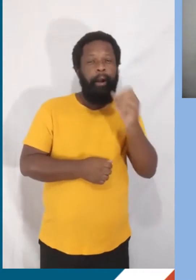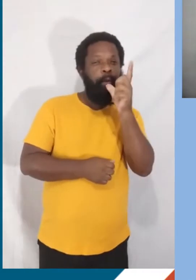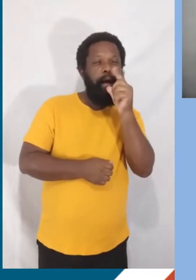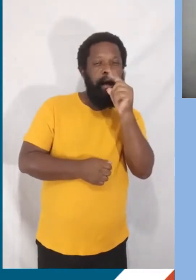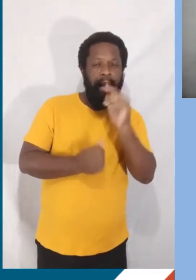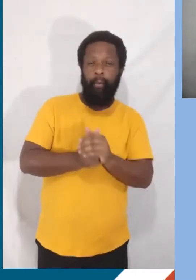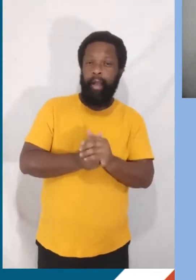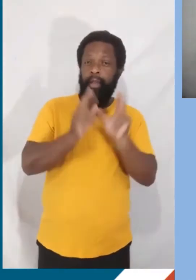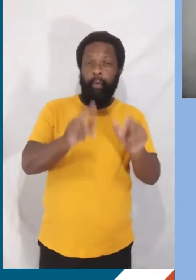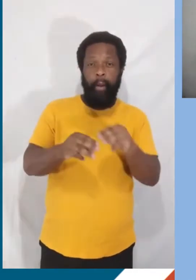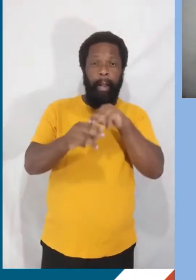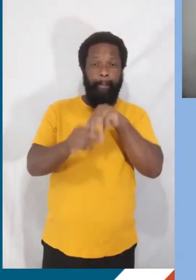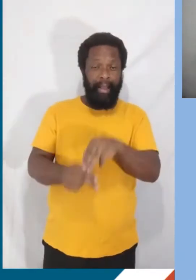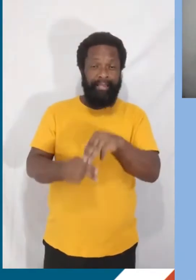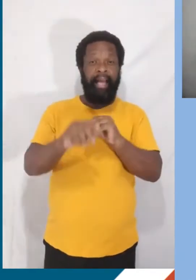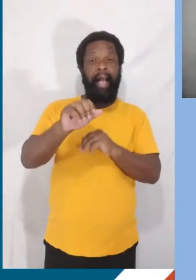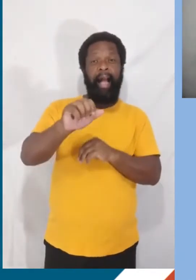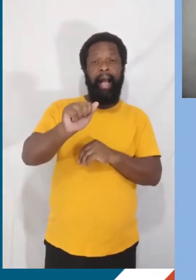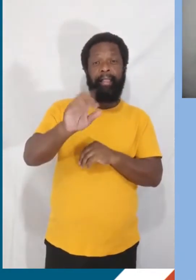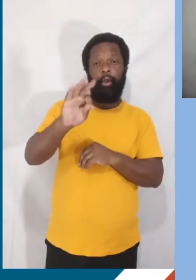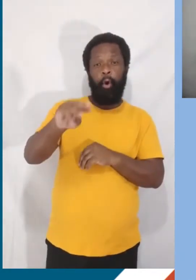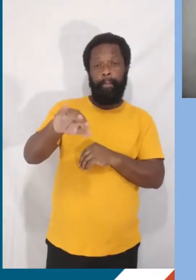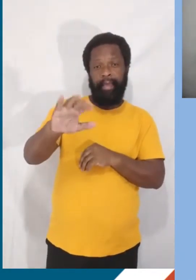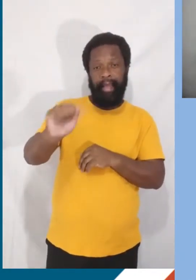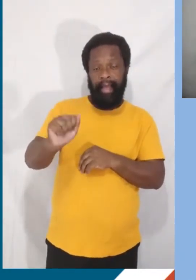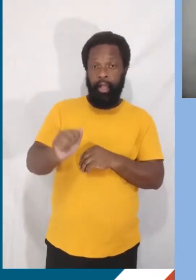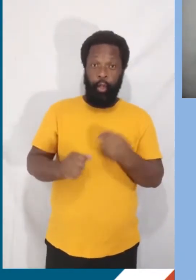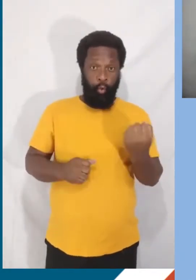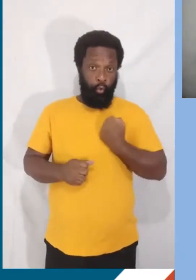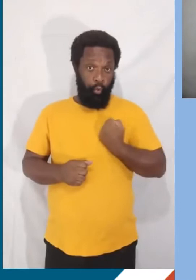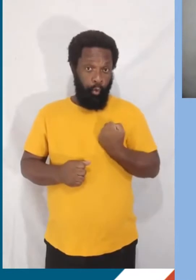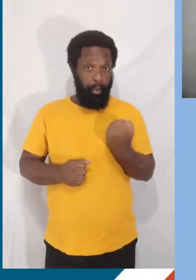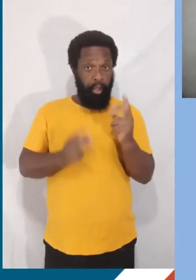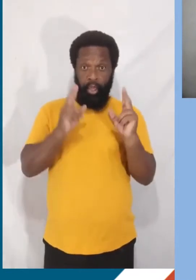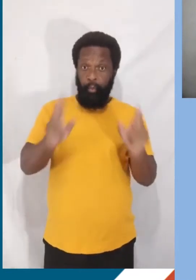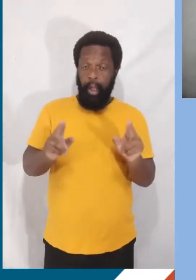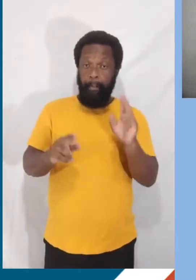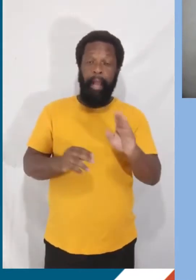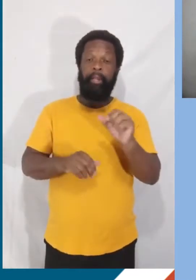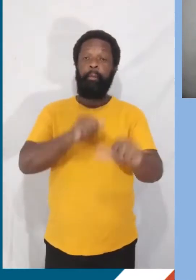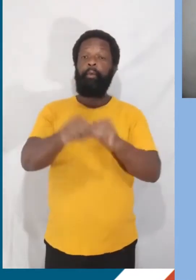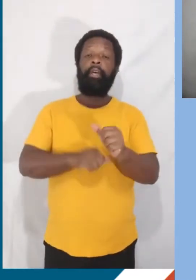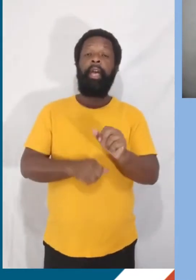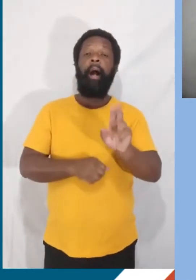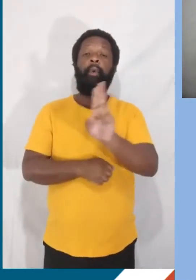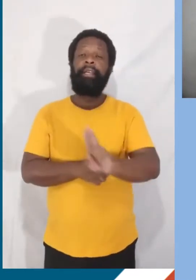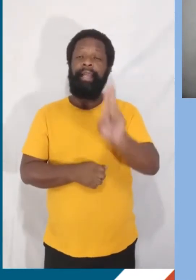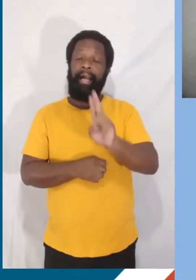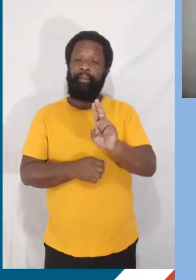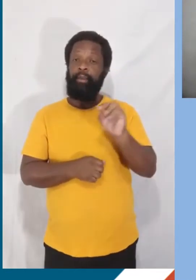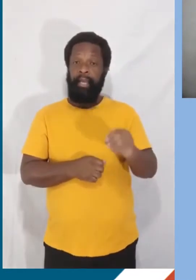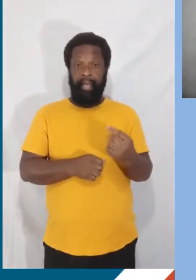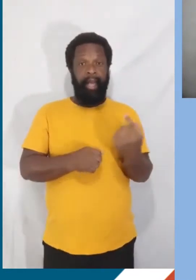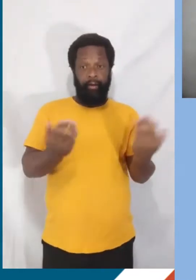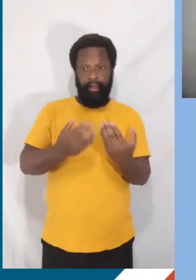de água. Molécula de água, mesmo princípio lá da massa atômica. Os valores numericamente são iguais, o que muda são as unidades, gramas por mol, em